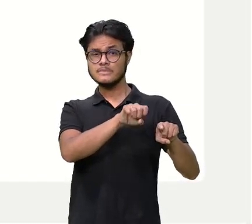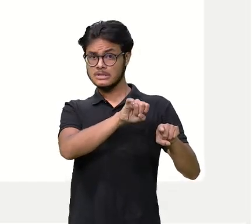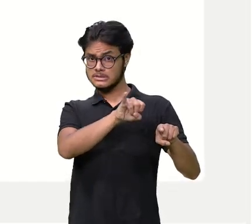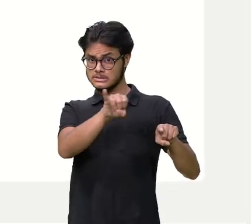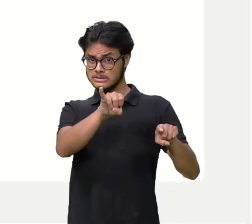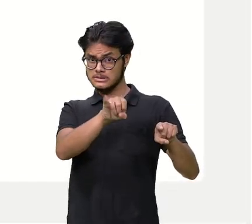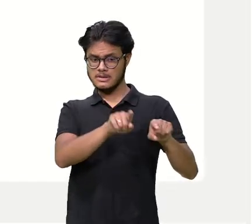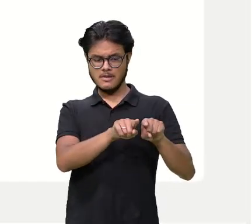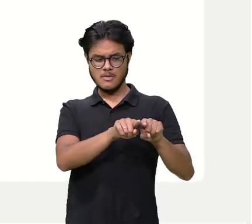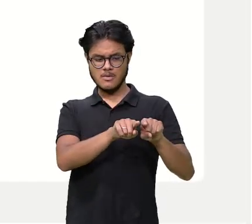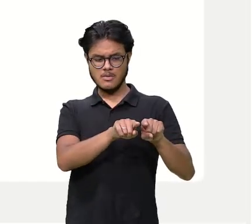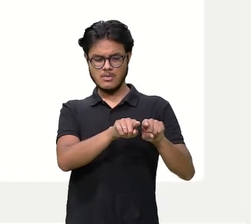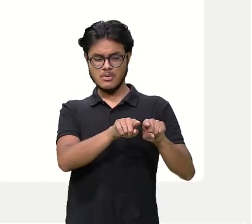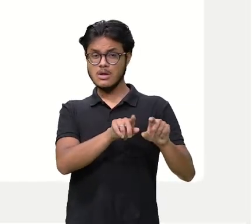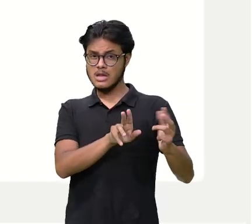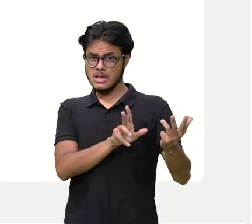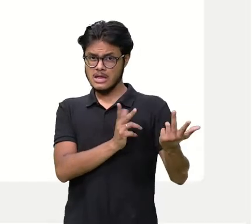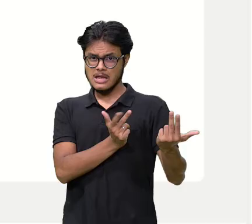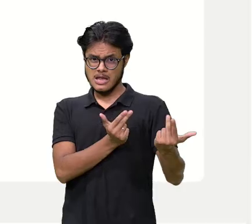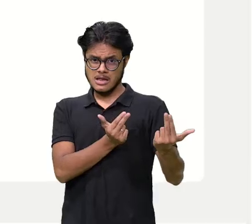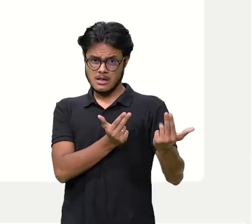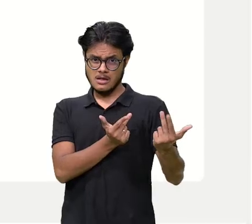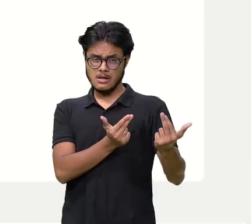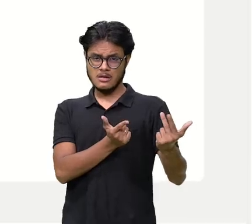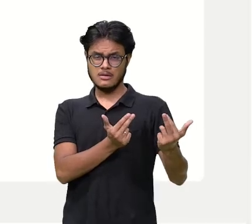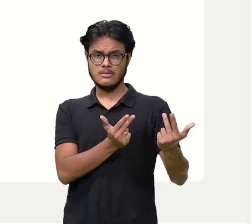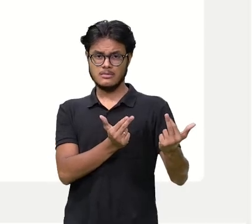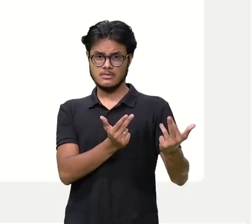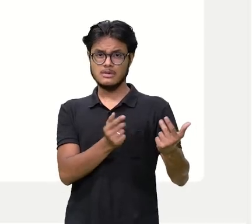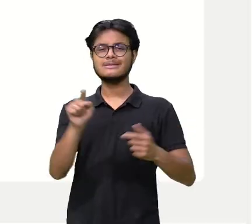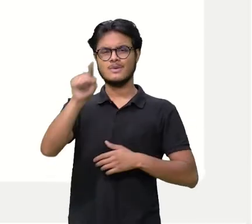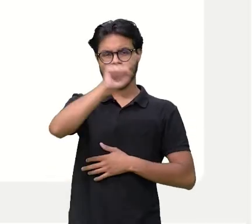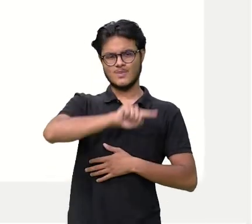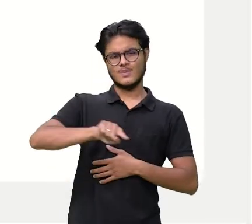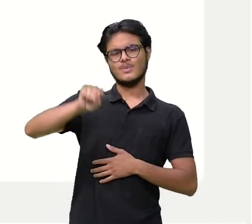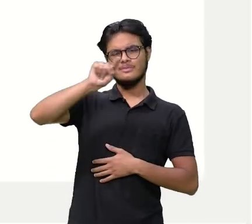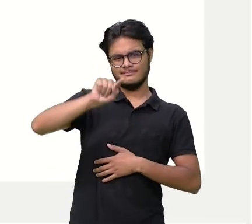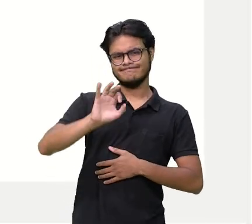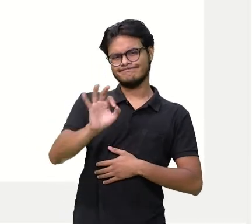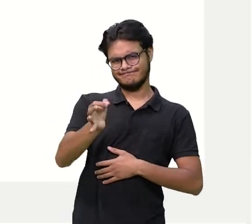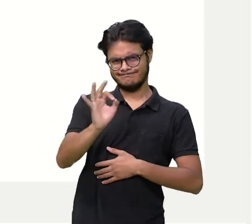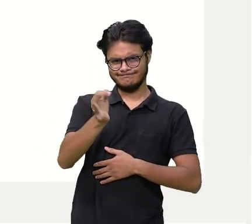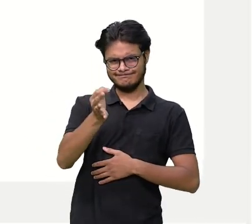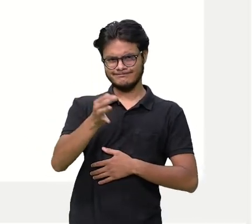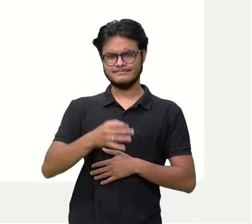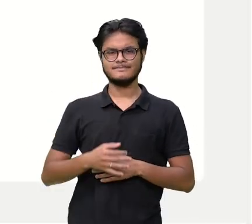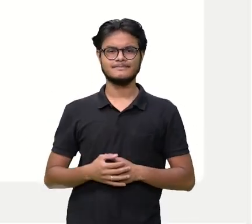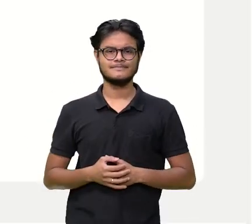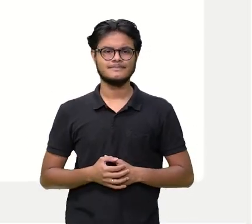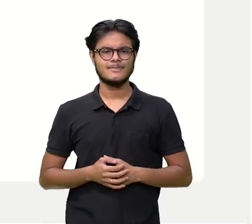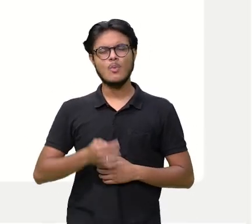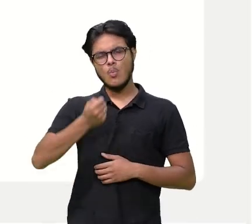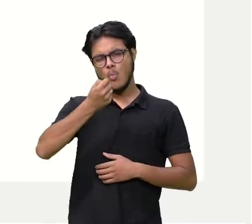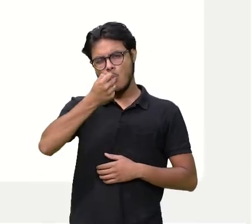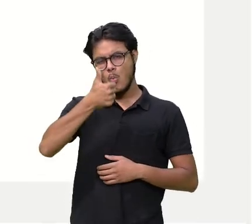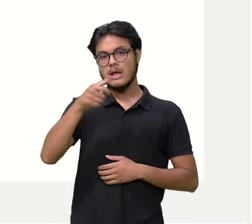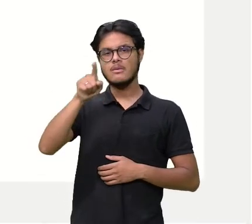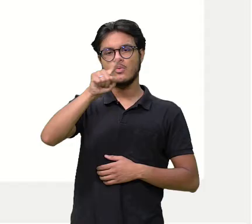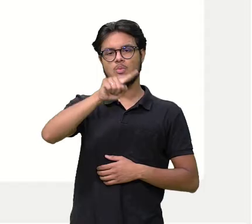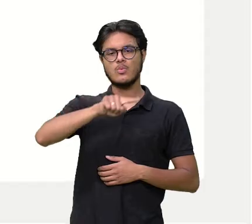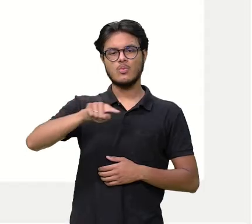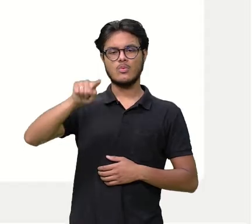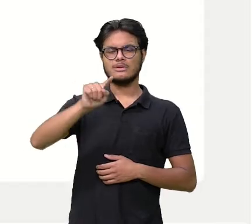pontinhos são coincidentes, nós temos uma trajetória circular. Veja que é uma trajetória quase circular, mas